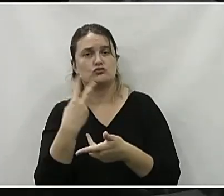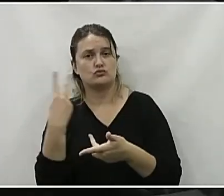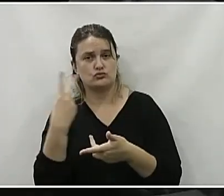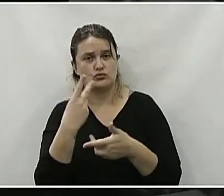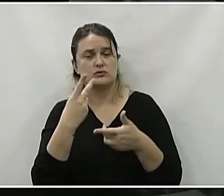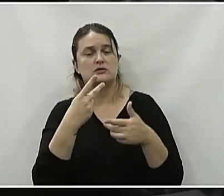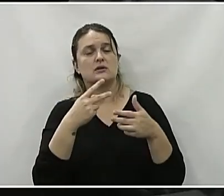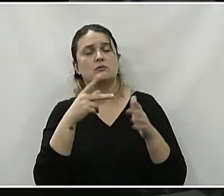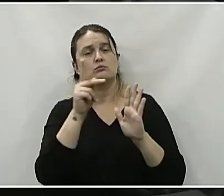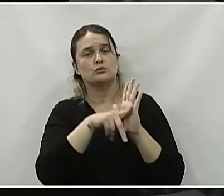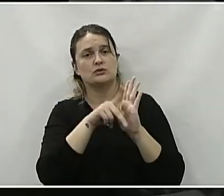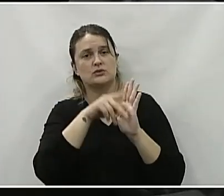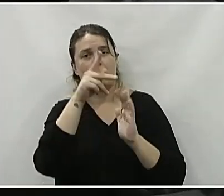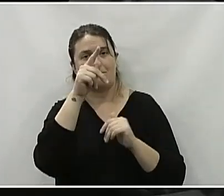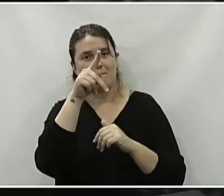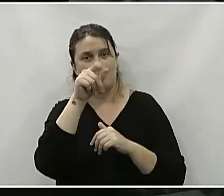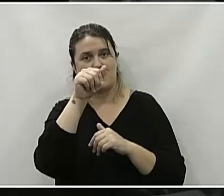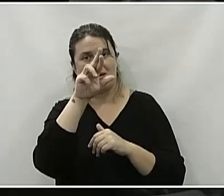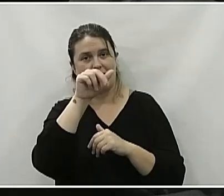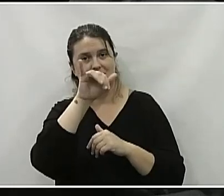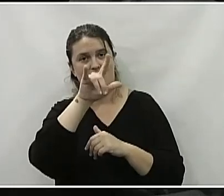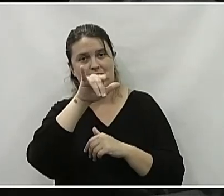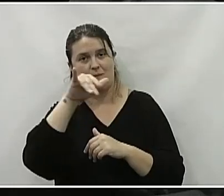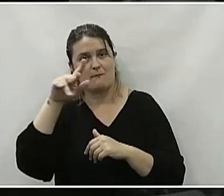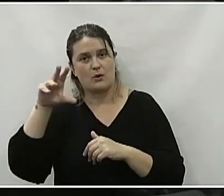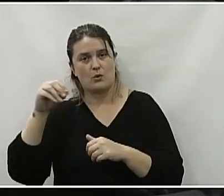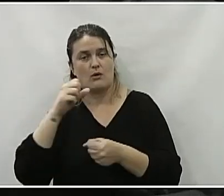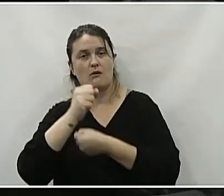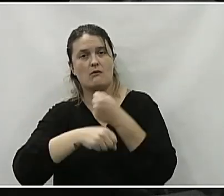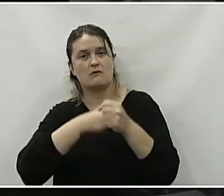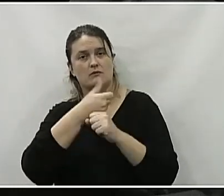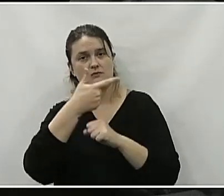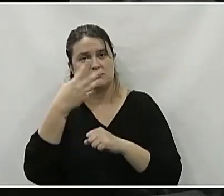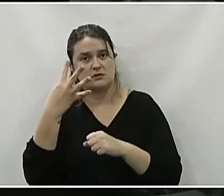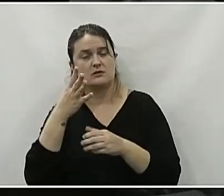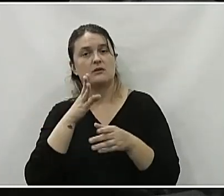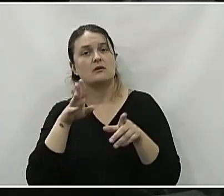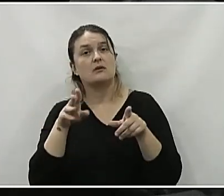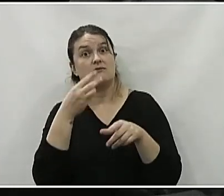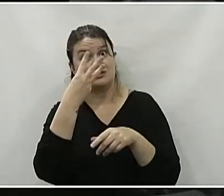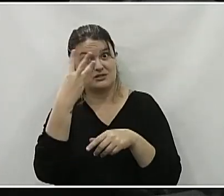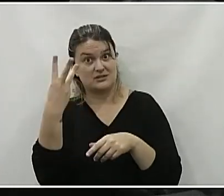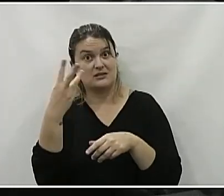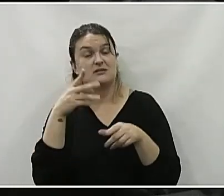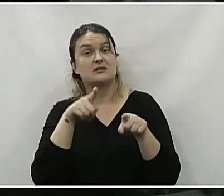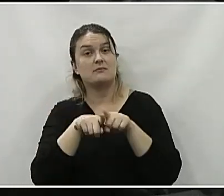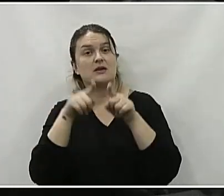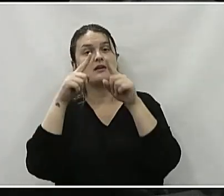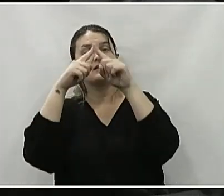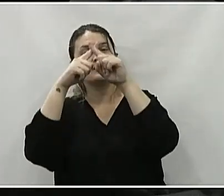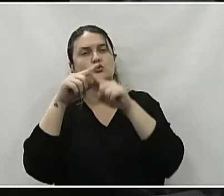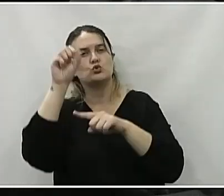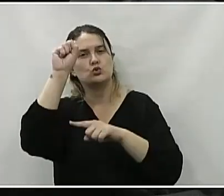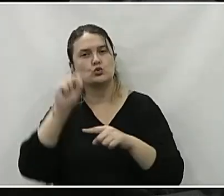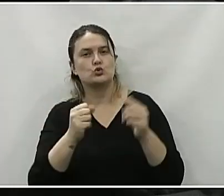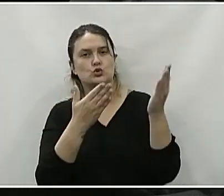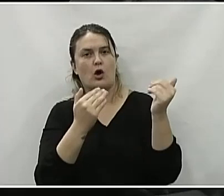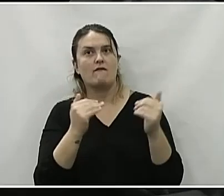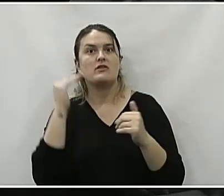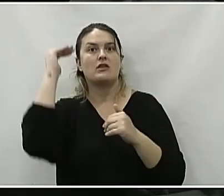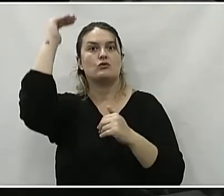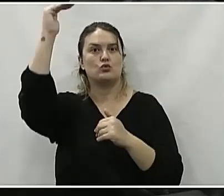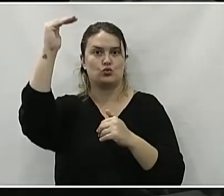Programa Paralímpico, ali estivemos no ano 2023, participando também do Regional Sul de Jovens e do Regional Sul de